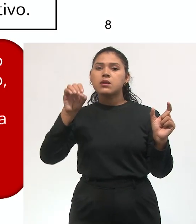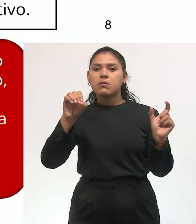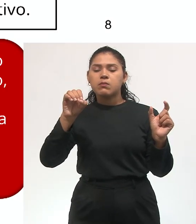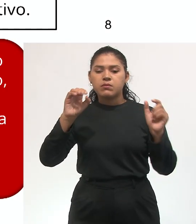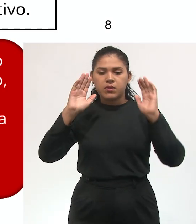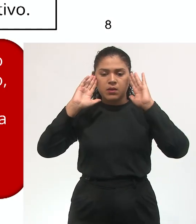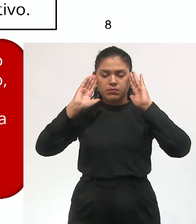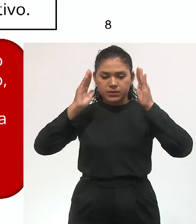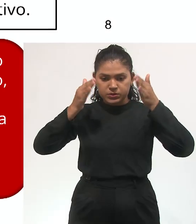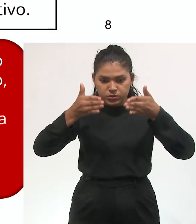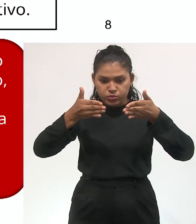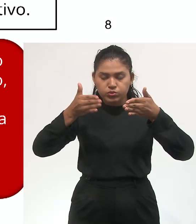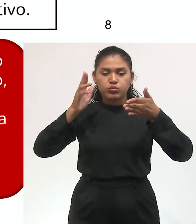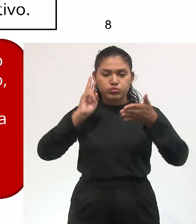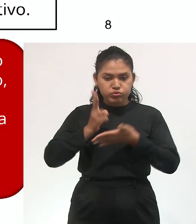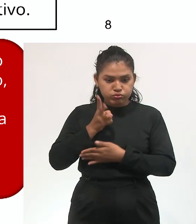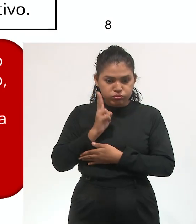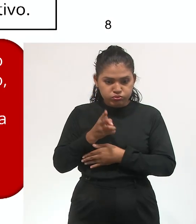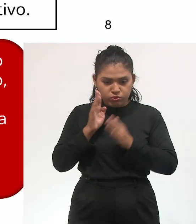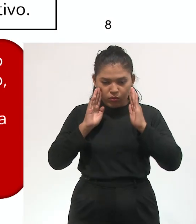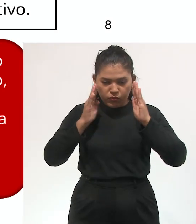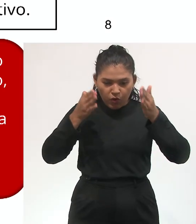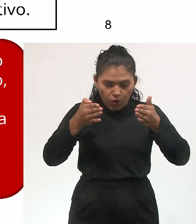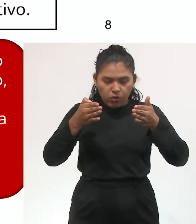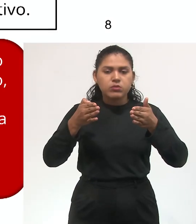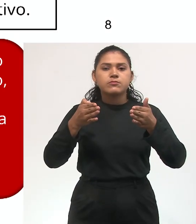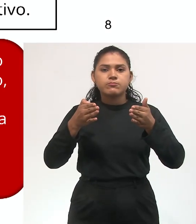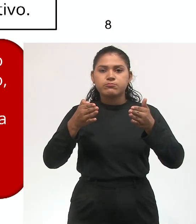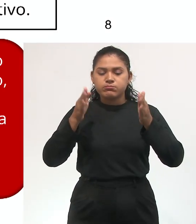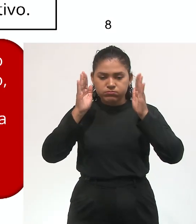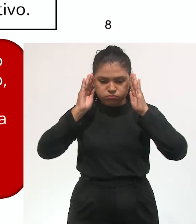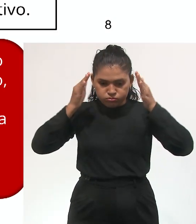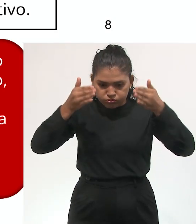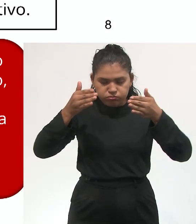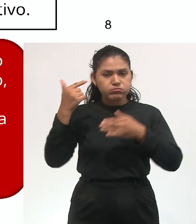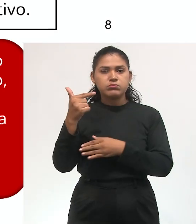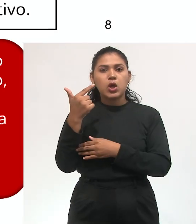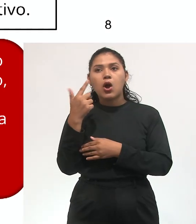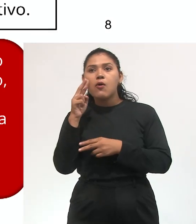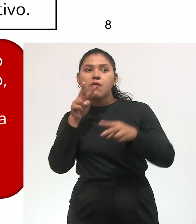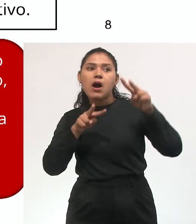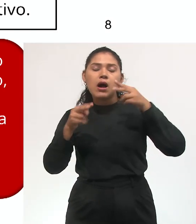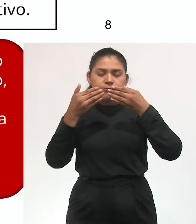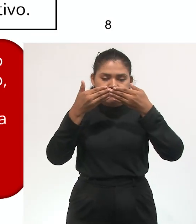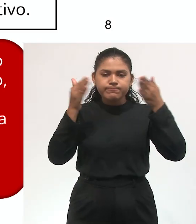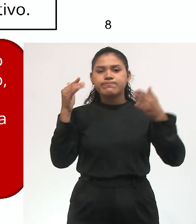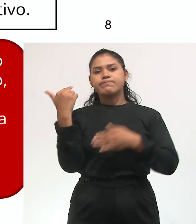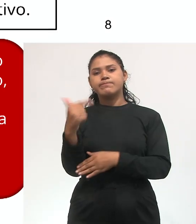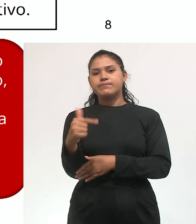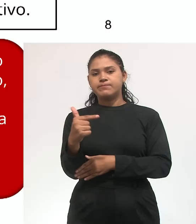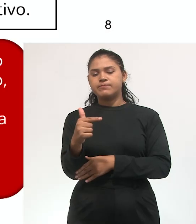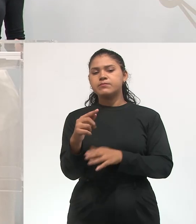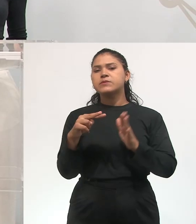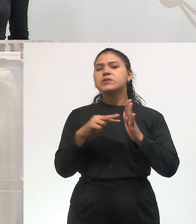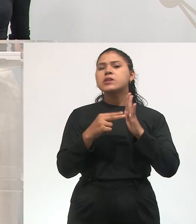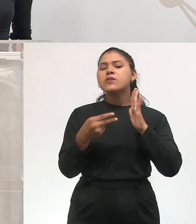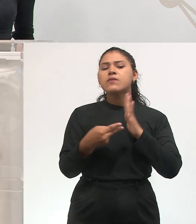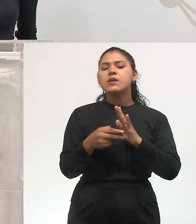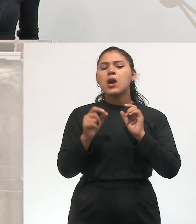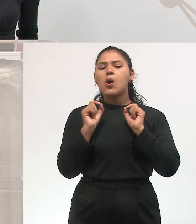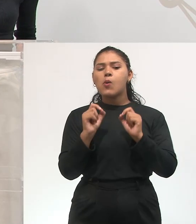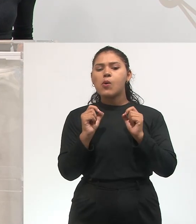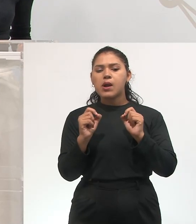da consciência por parte do trabalhador do processo produtivo. Então, o que